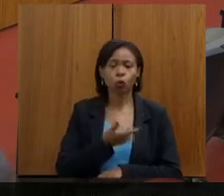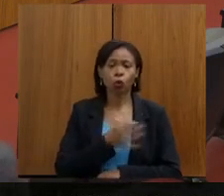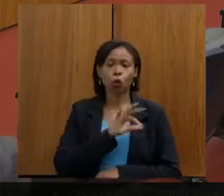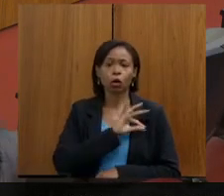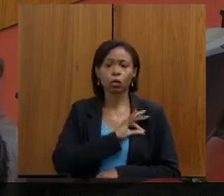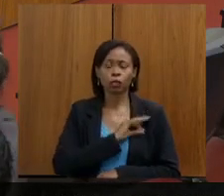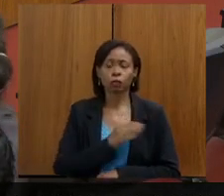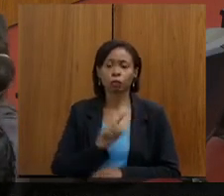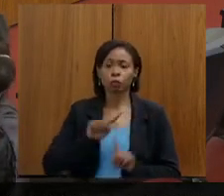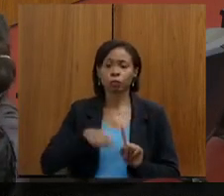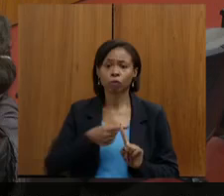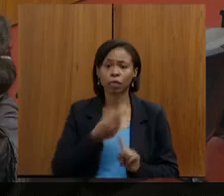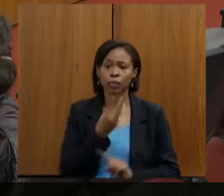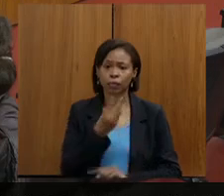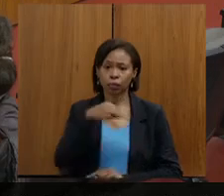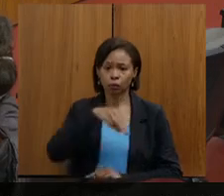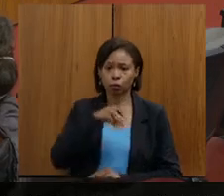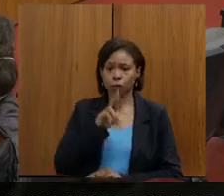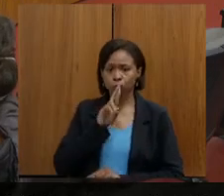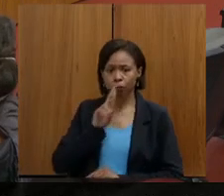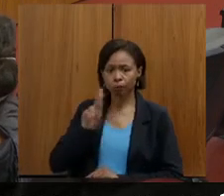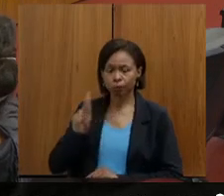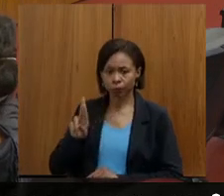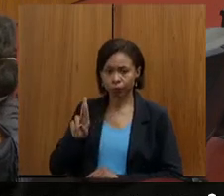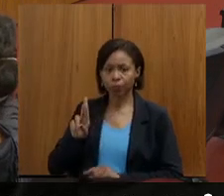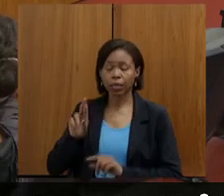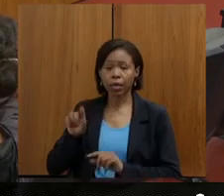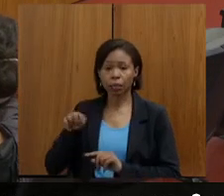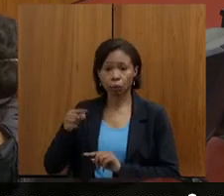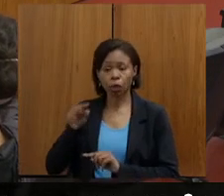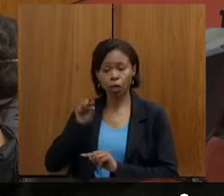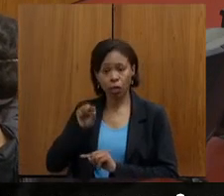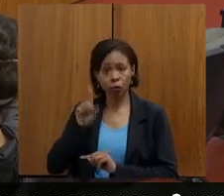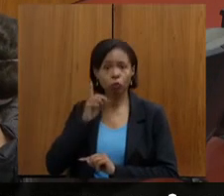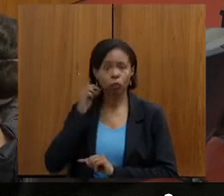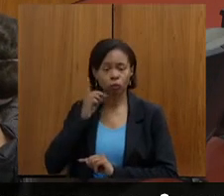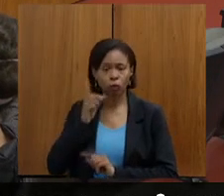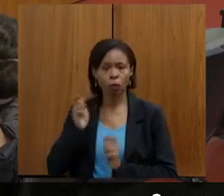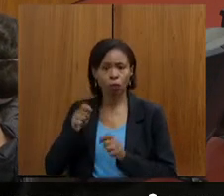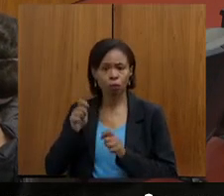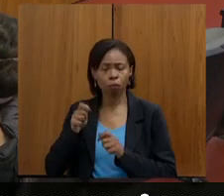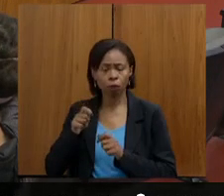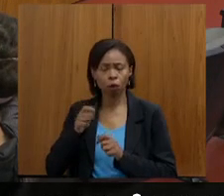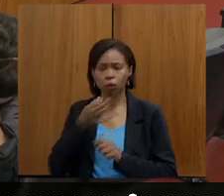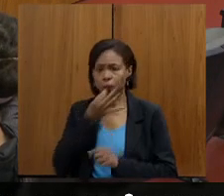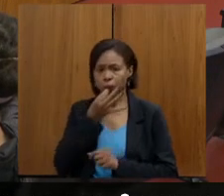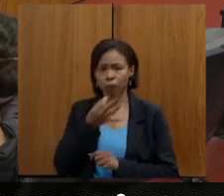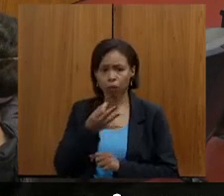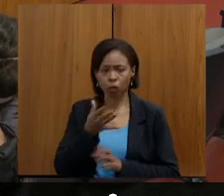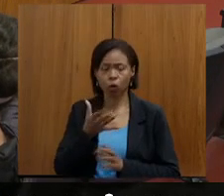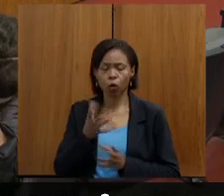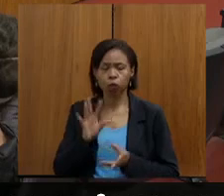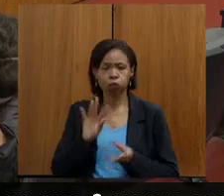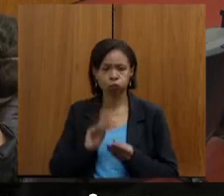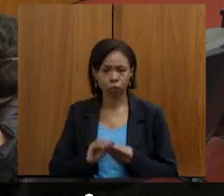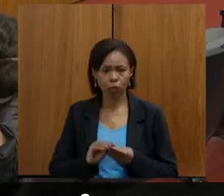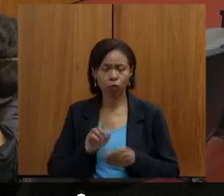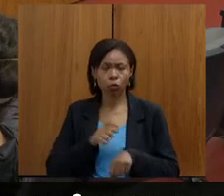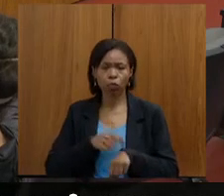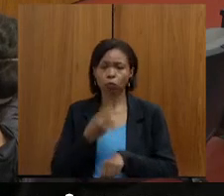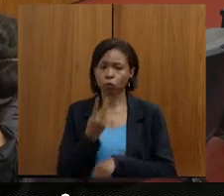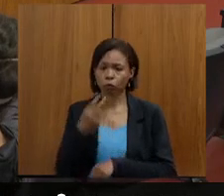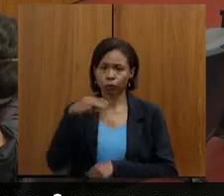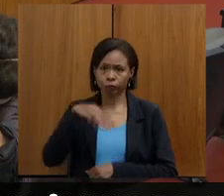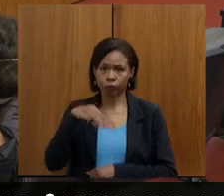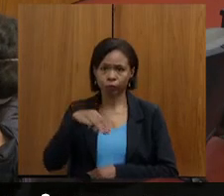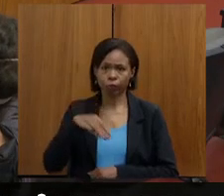disporá de três minutos para respondê-la e em seguida o deputado poderá fazer suas considerações finais pelo prazo